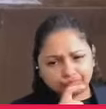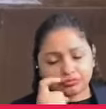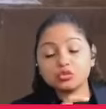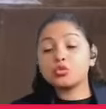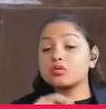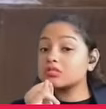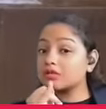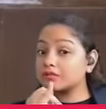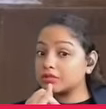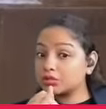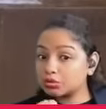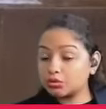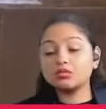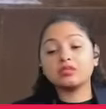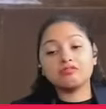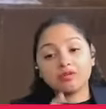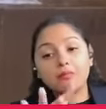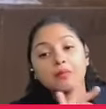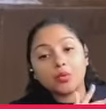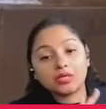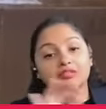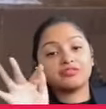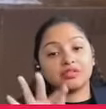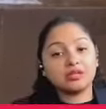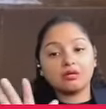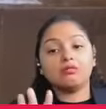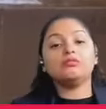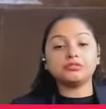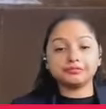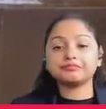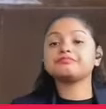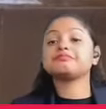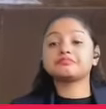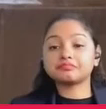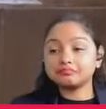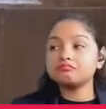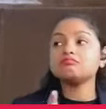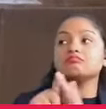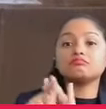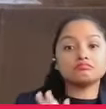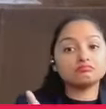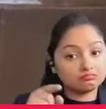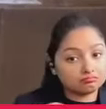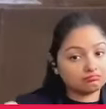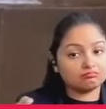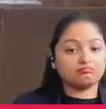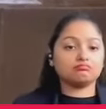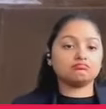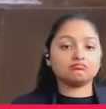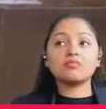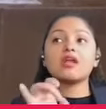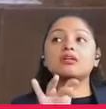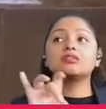que eles estavam indo para a Polícia Federal foi avisado que eles iam passar por uma triagem foi avisado que ali ia ser verificado que cada